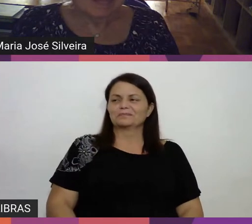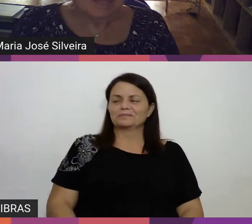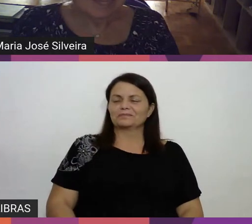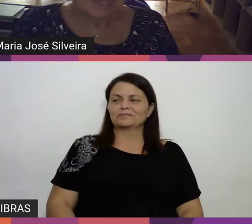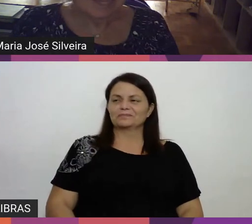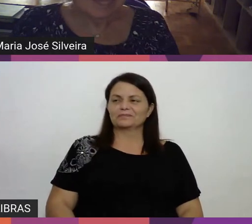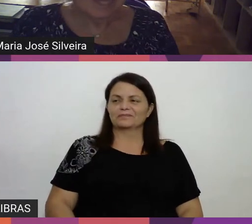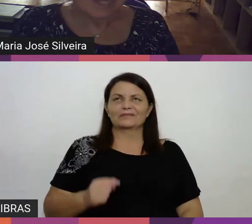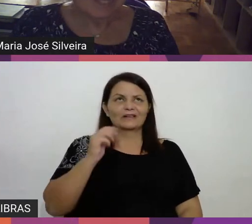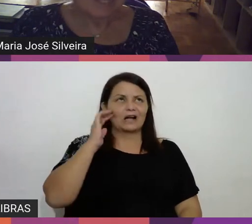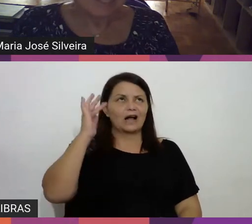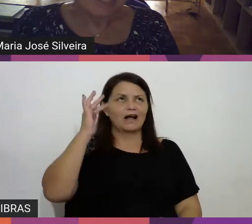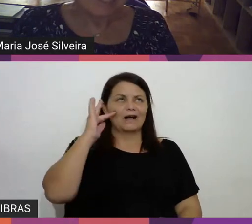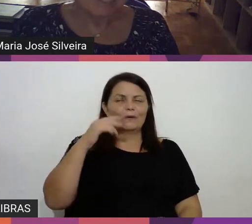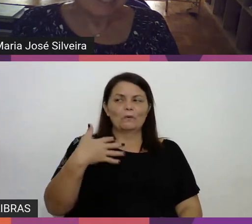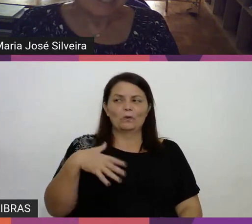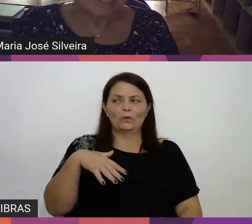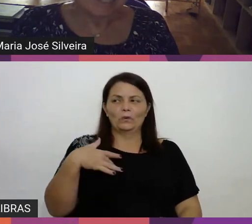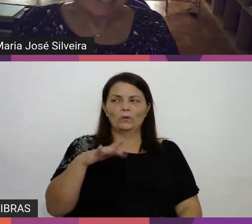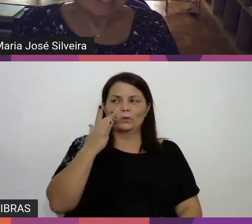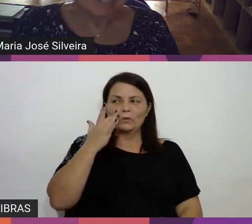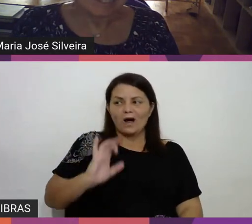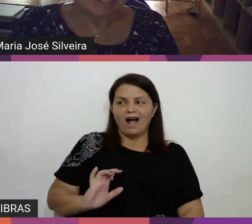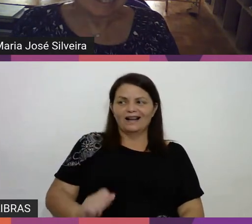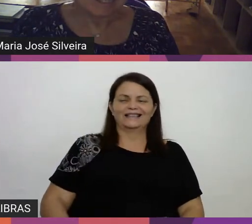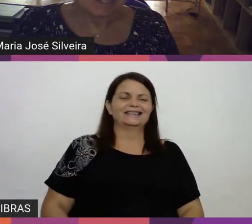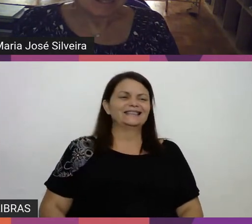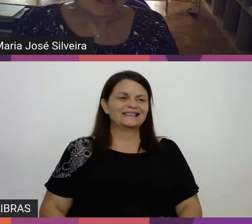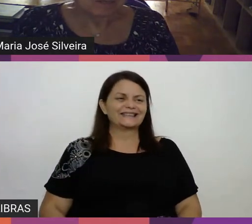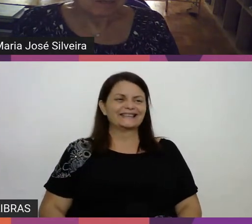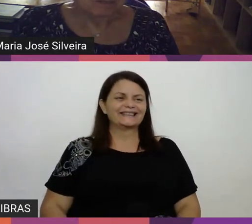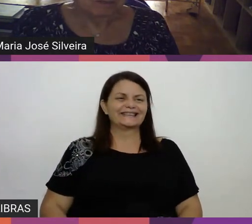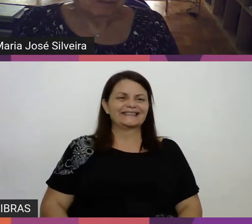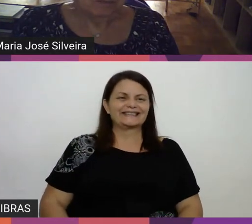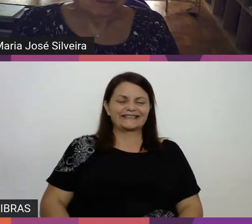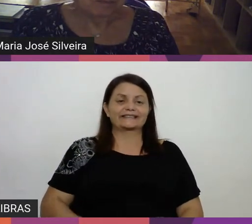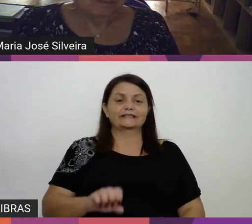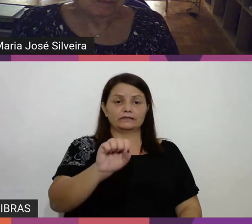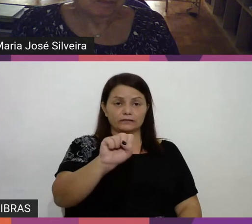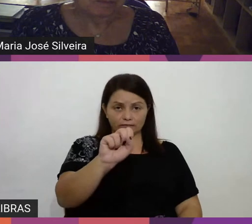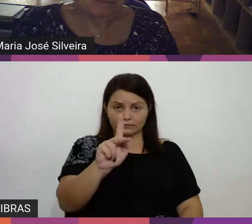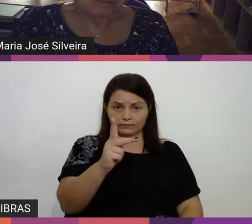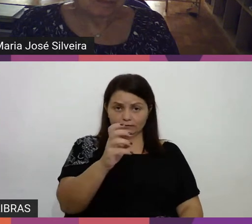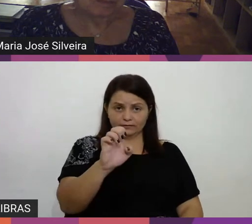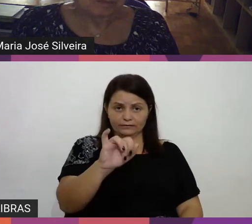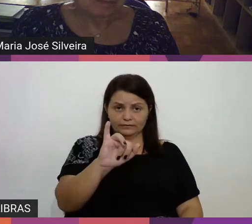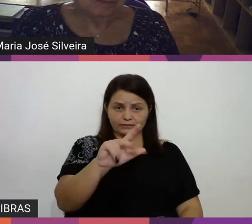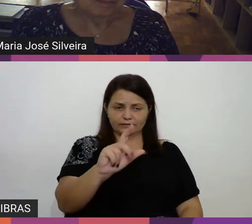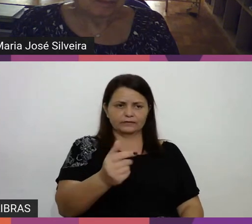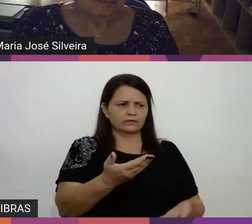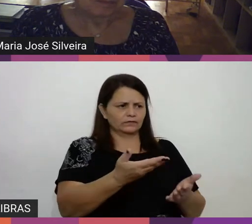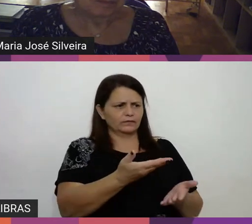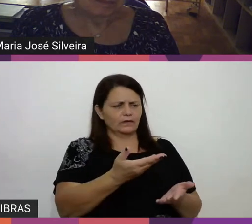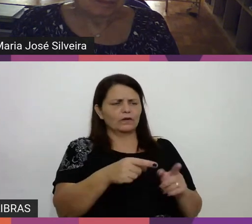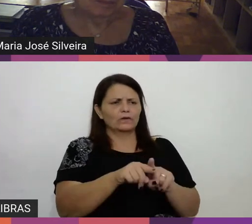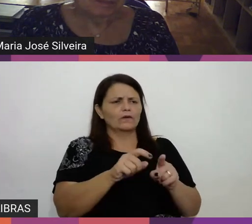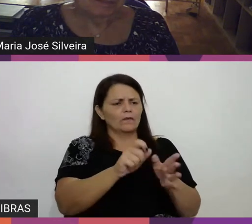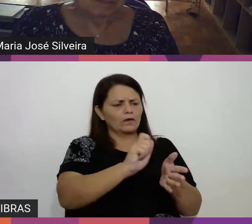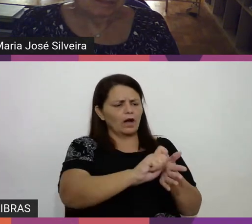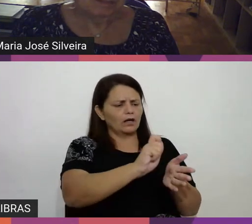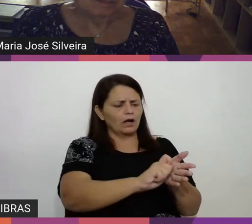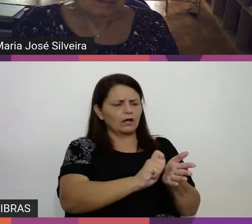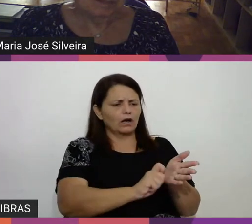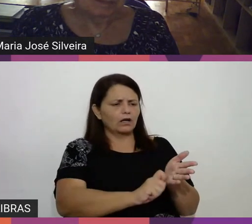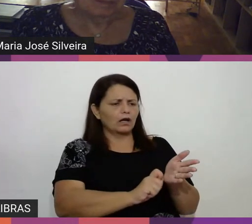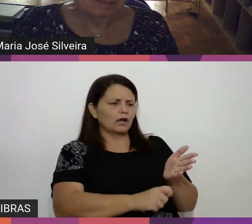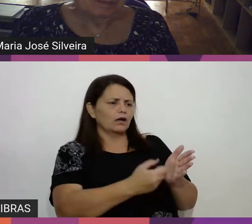peçonha a Sheila ela se disse praticante de escrita é